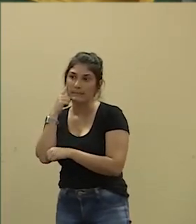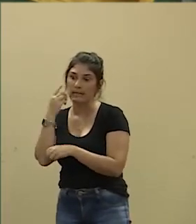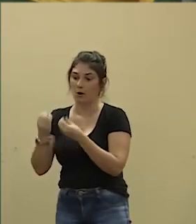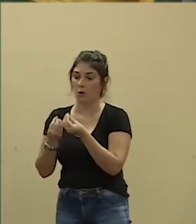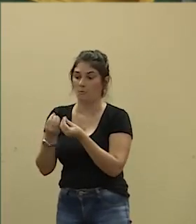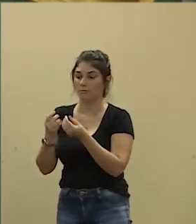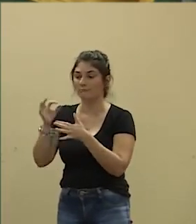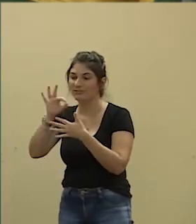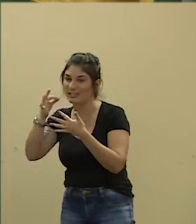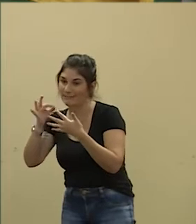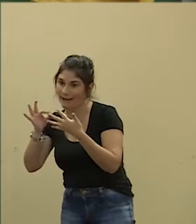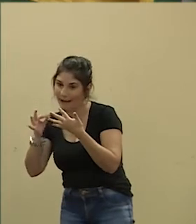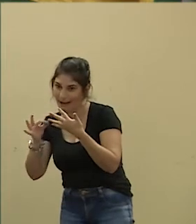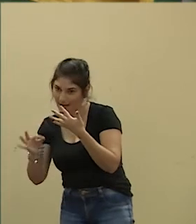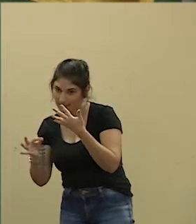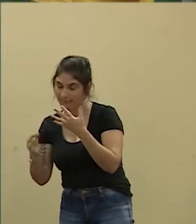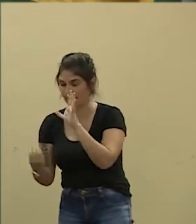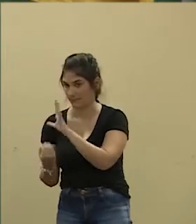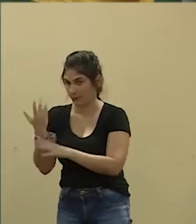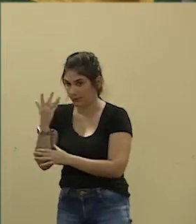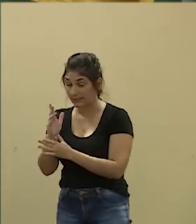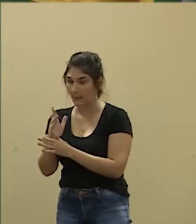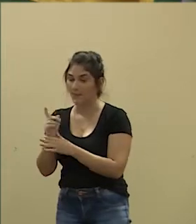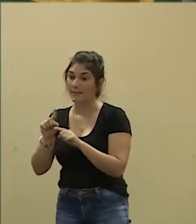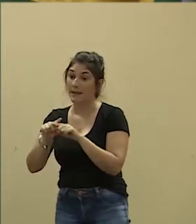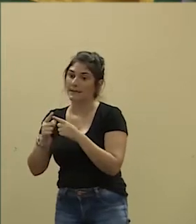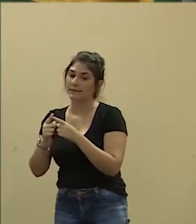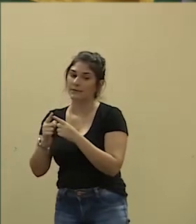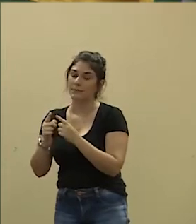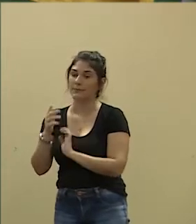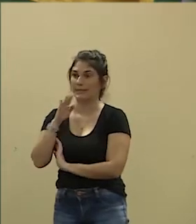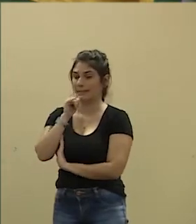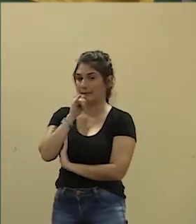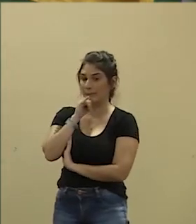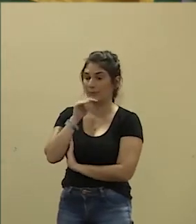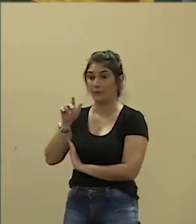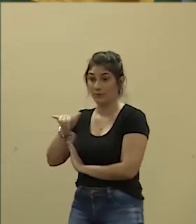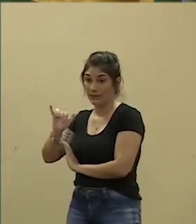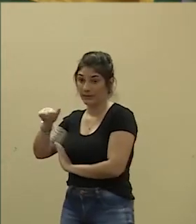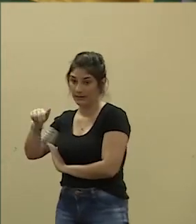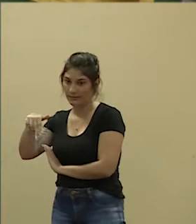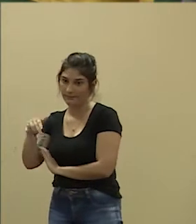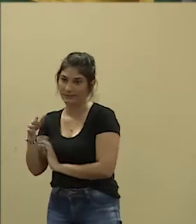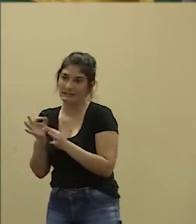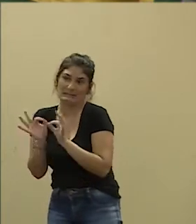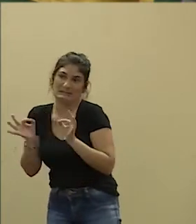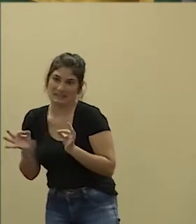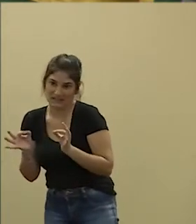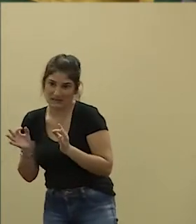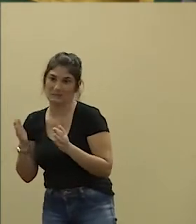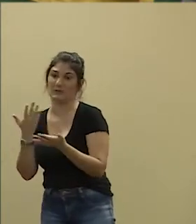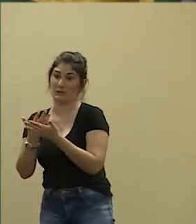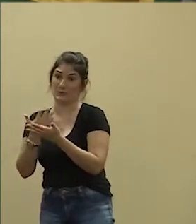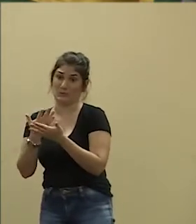vicissitudes que o irã comentou que a gente viu que não são simples né é simples para william que está estudando audiovisual desde 2002 né e